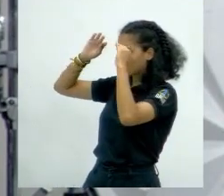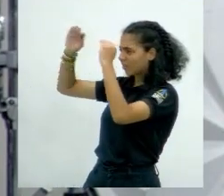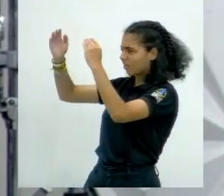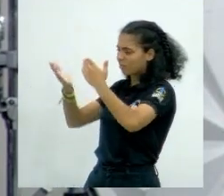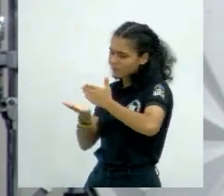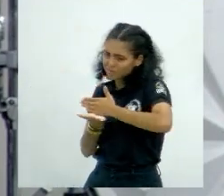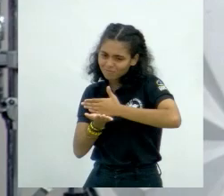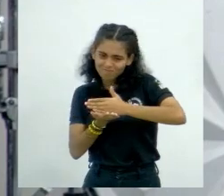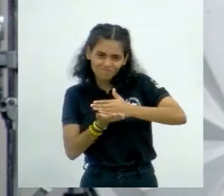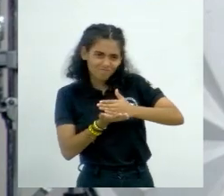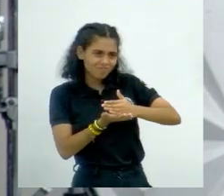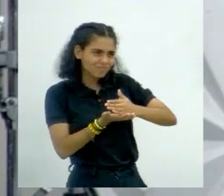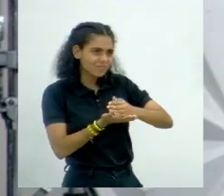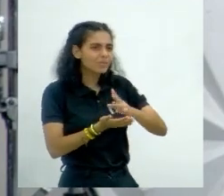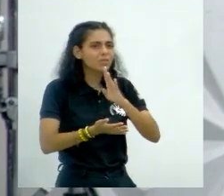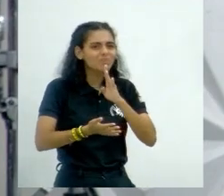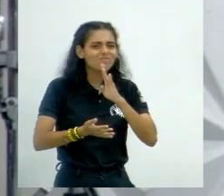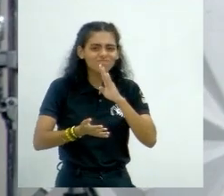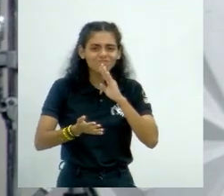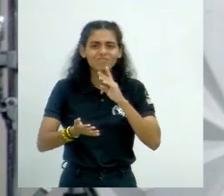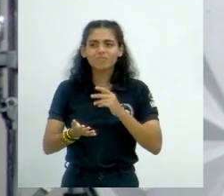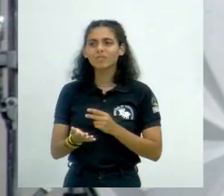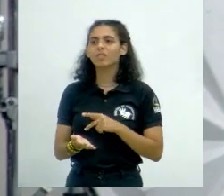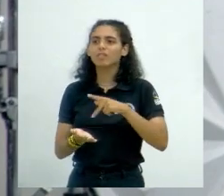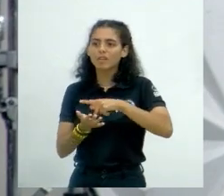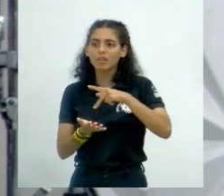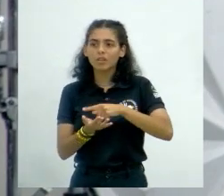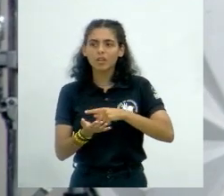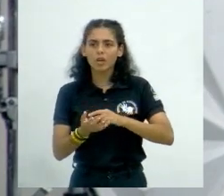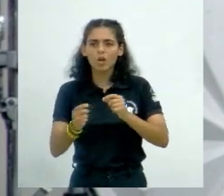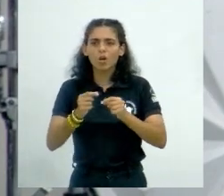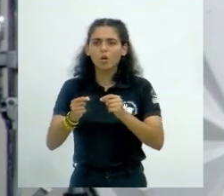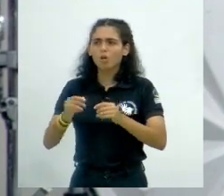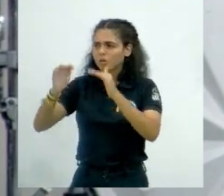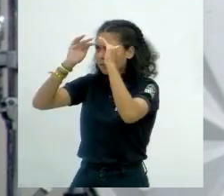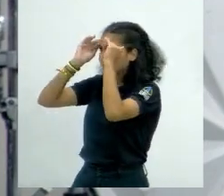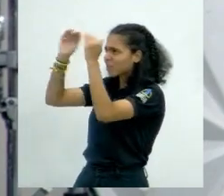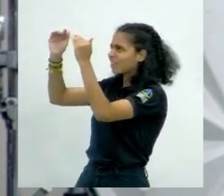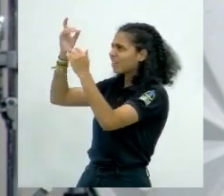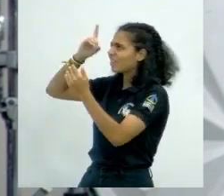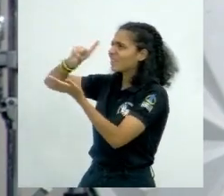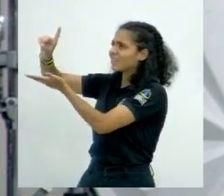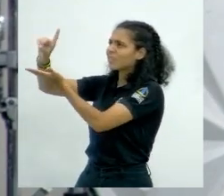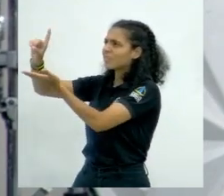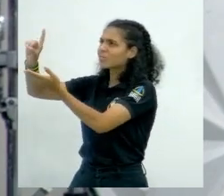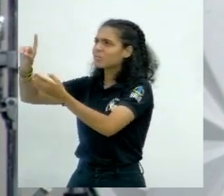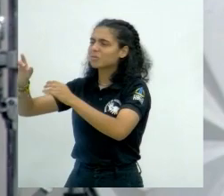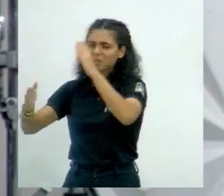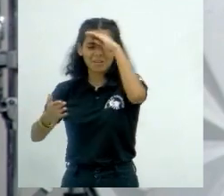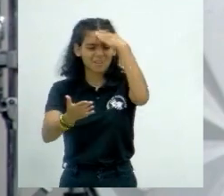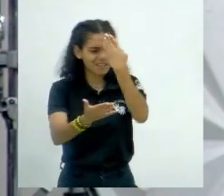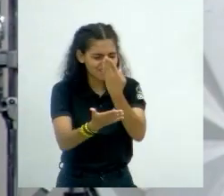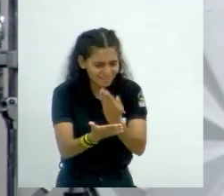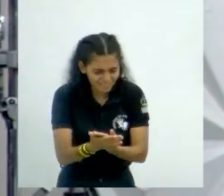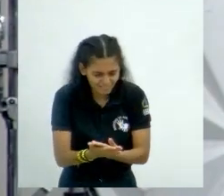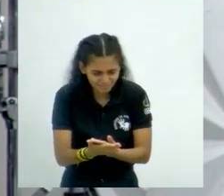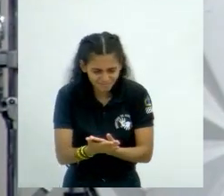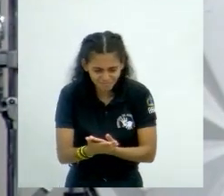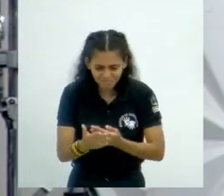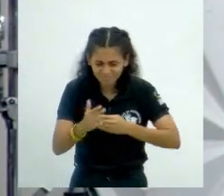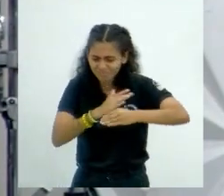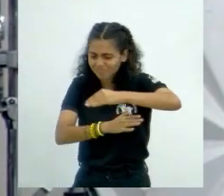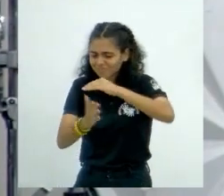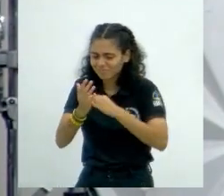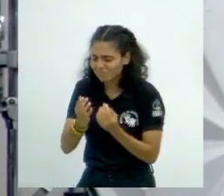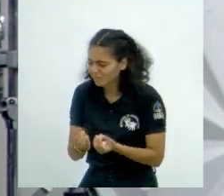É confiar de todo o coração, é entregar-se totalmente a Ele, entregar meus